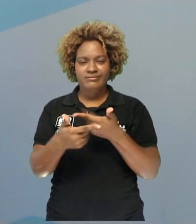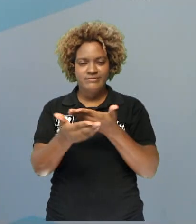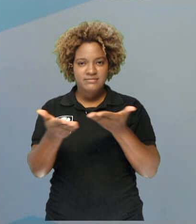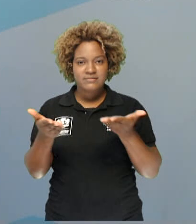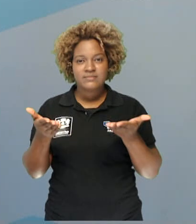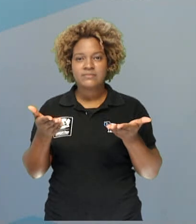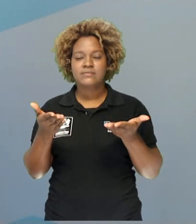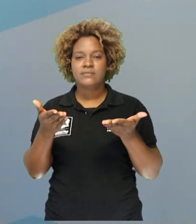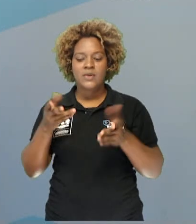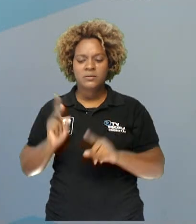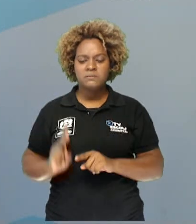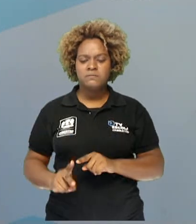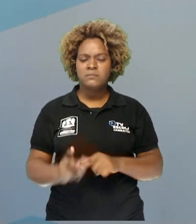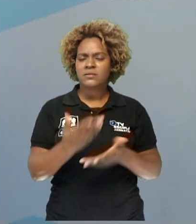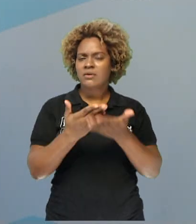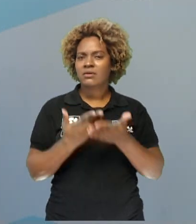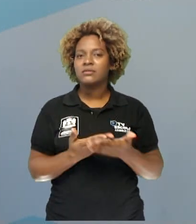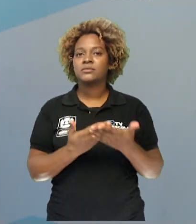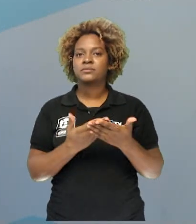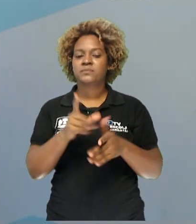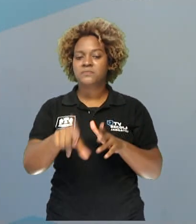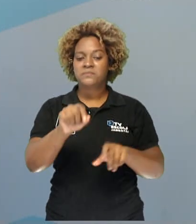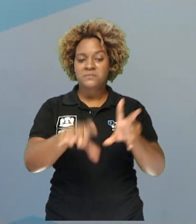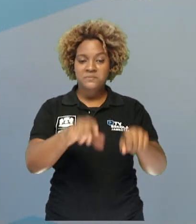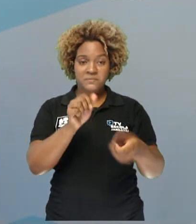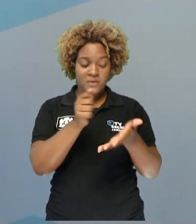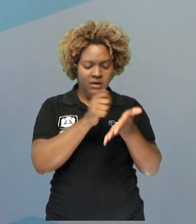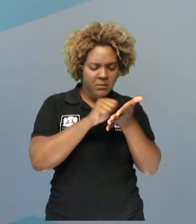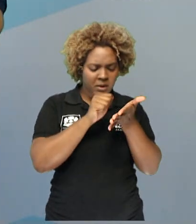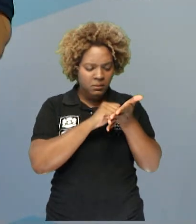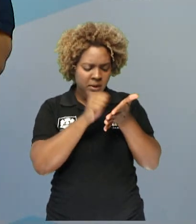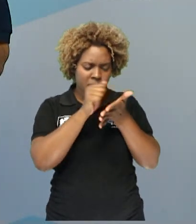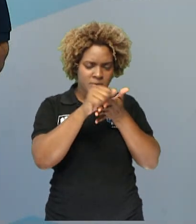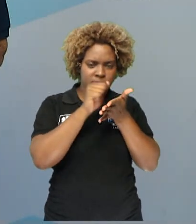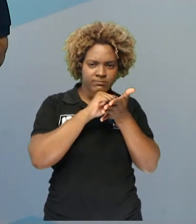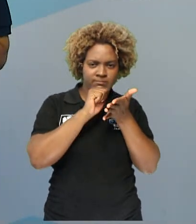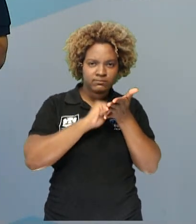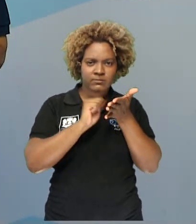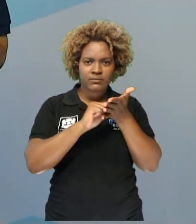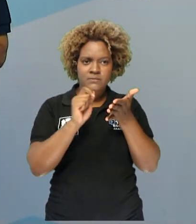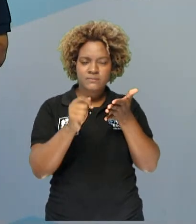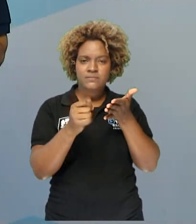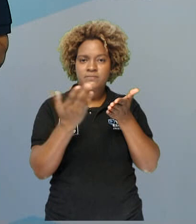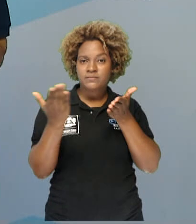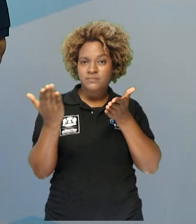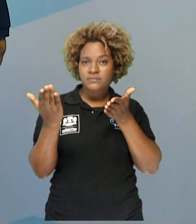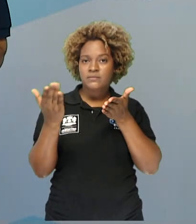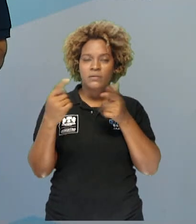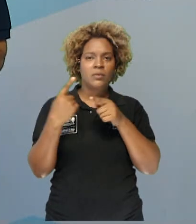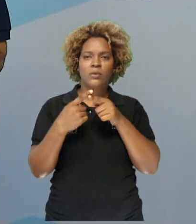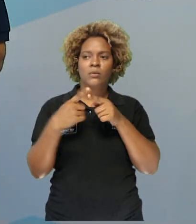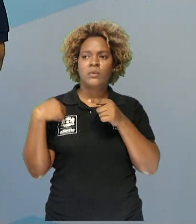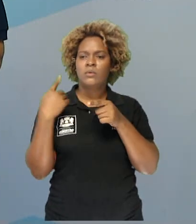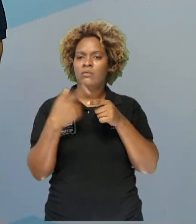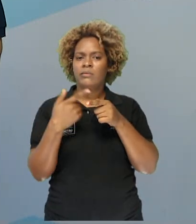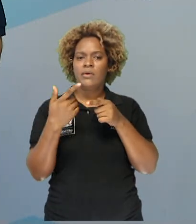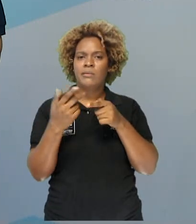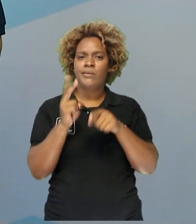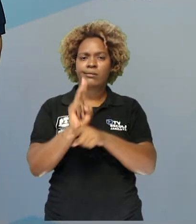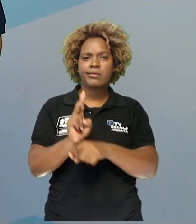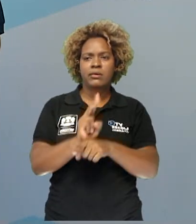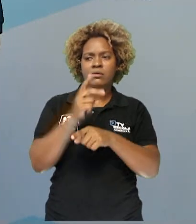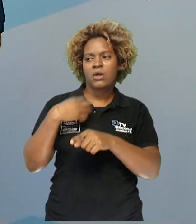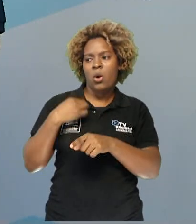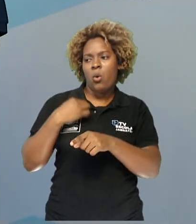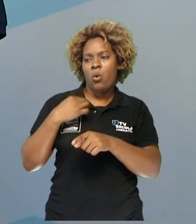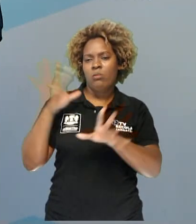você prossiga estudando. Então, pega teu caderno e escreve aí esse desafio. Por que devemos evitar roupas